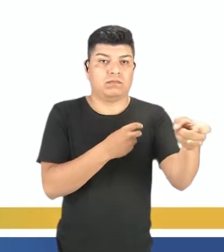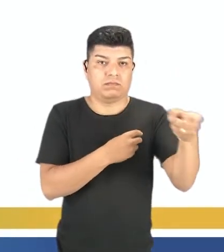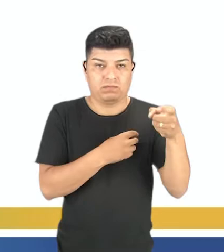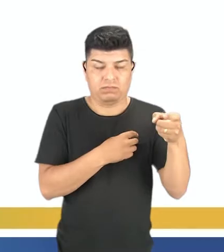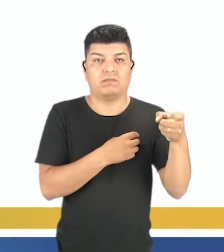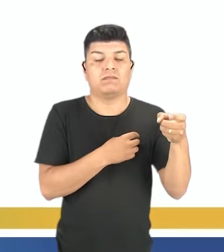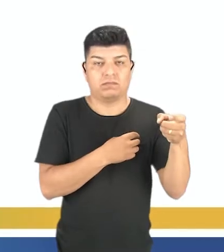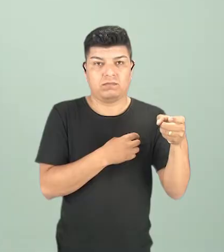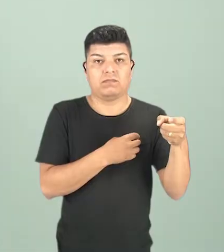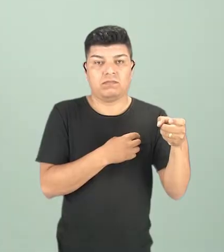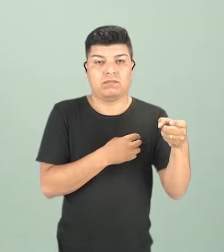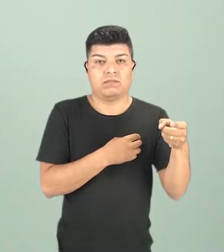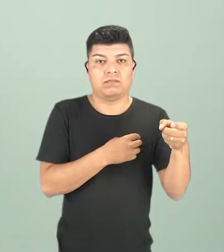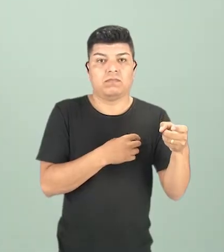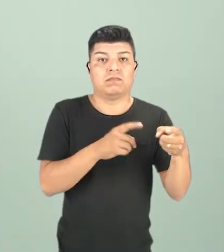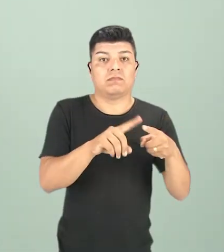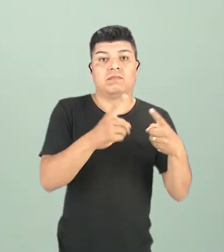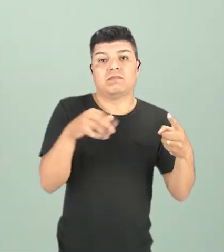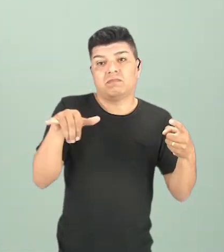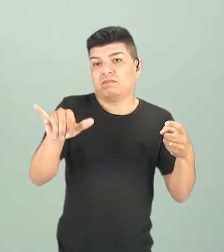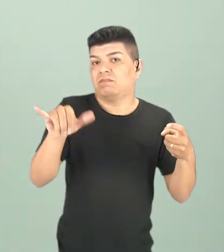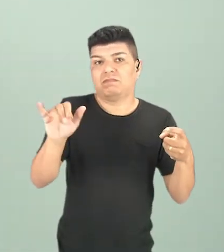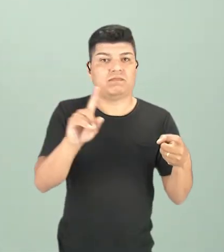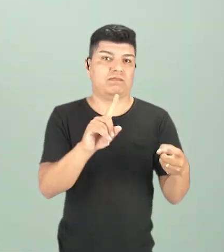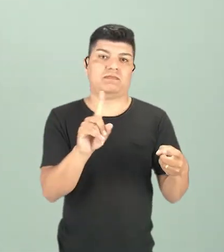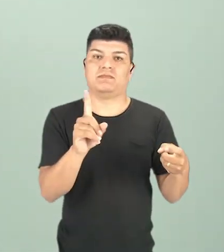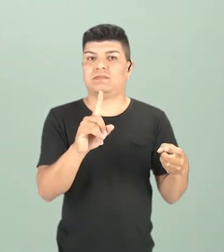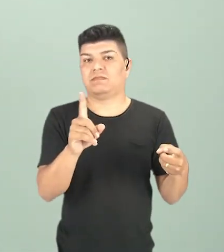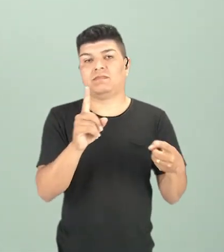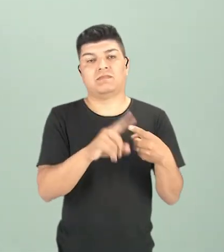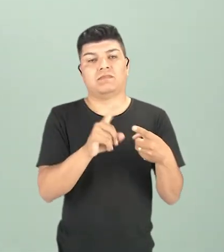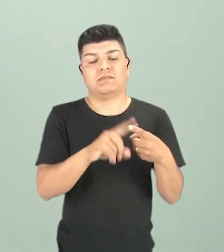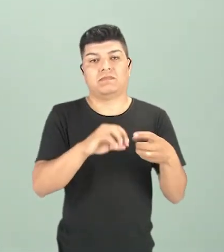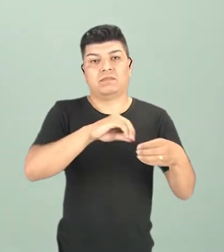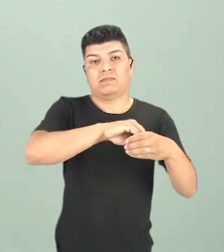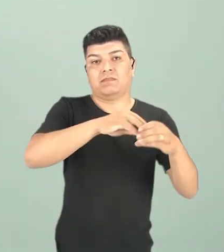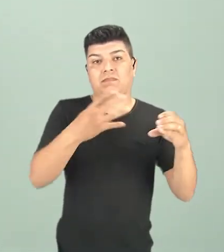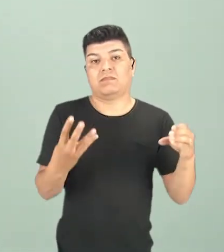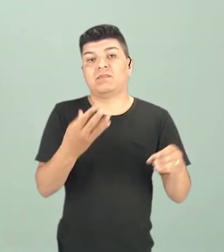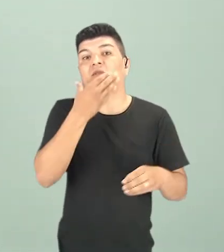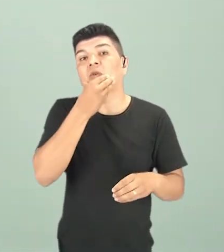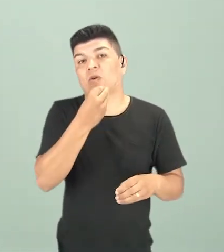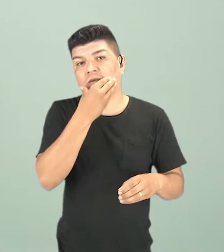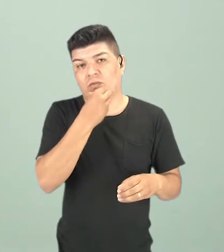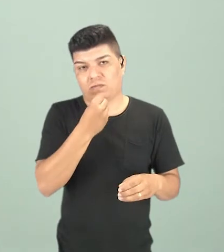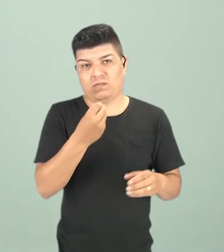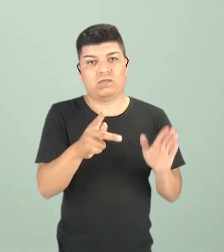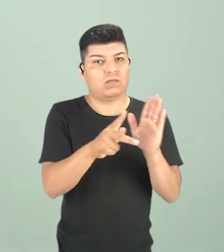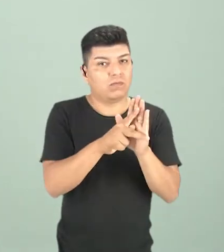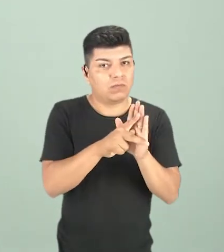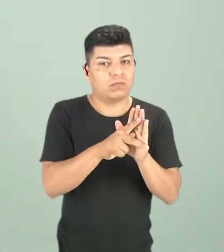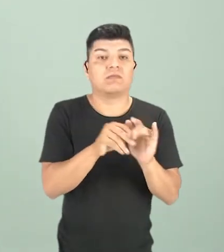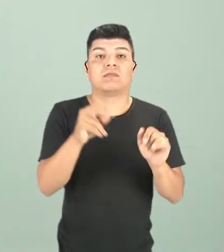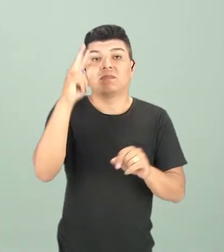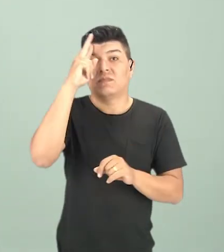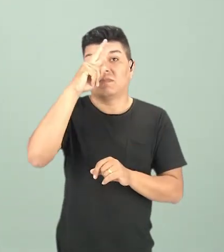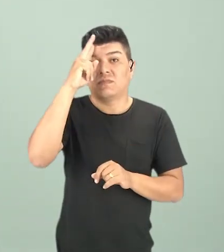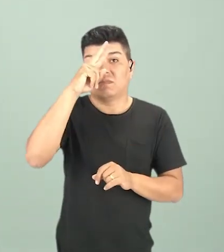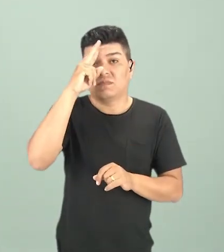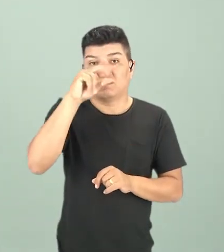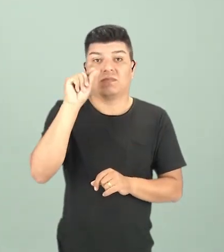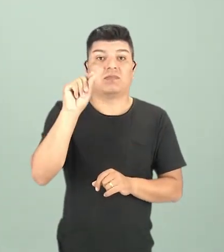nos cruzamentos, mas eu nem sempre vou ter o Y, né, que é a característica masculina. Embora, lembre-se